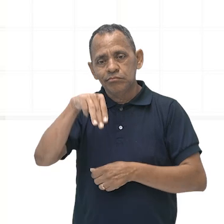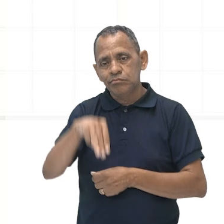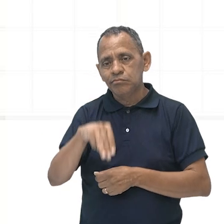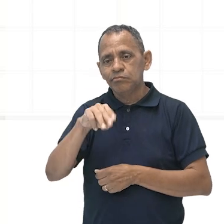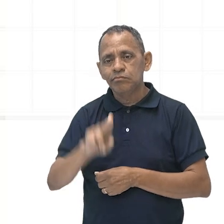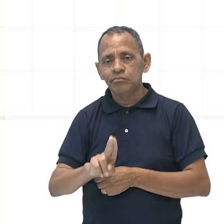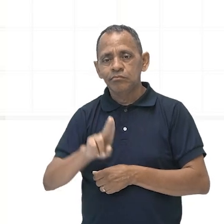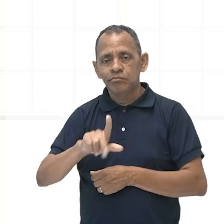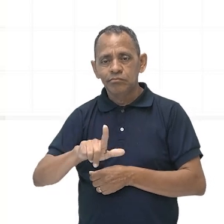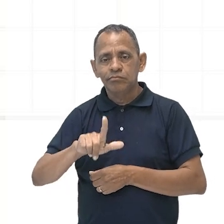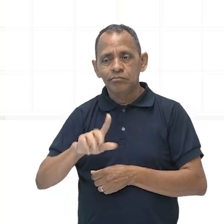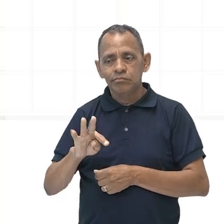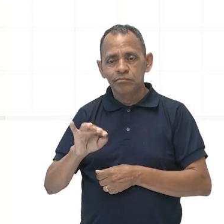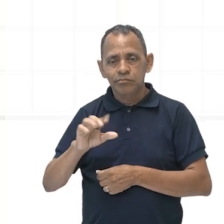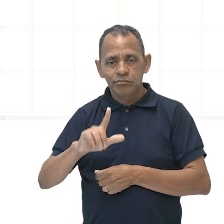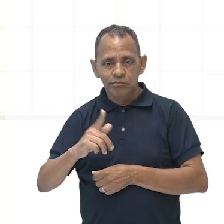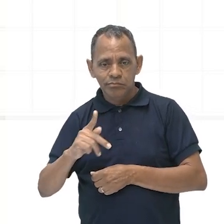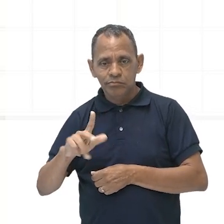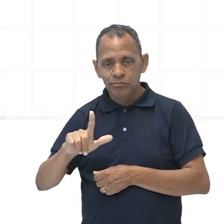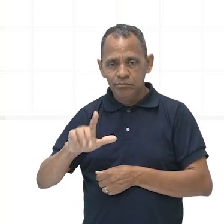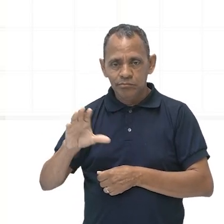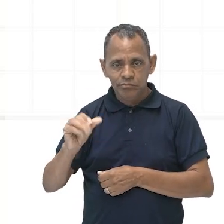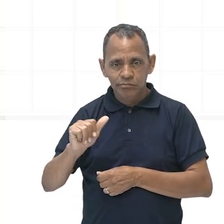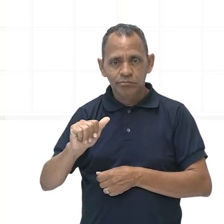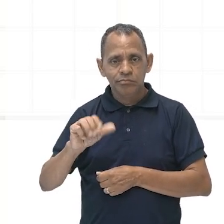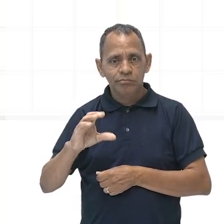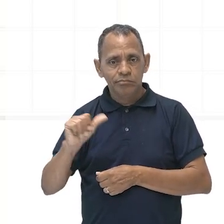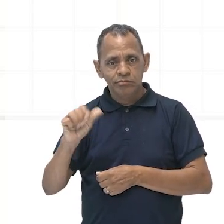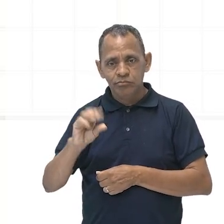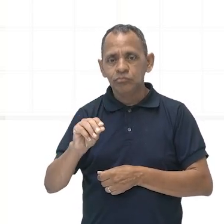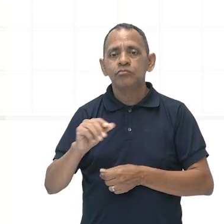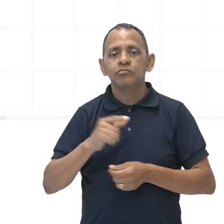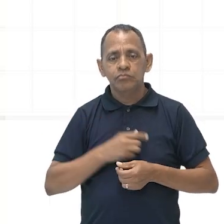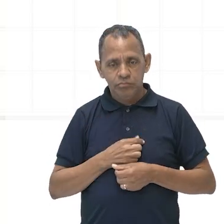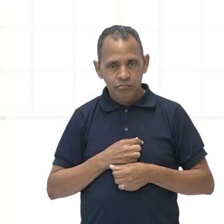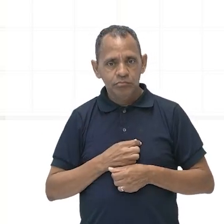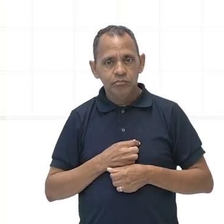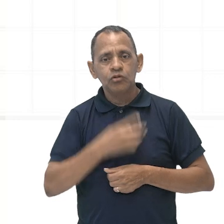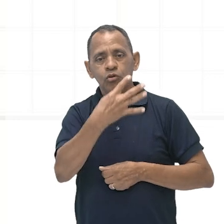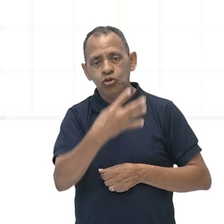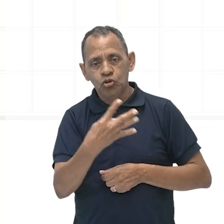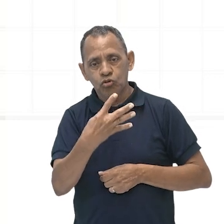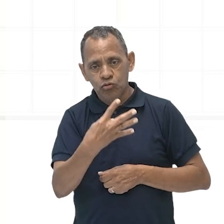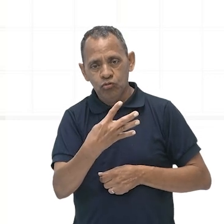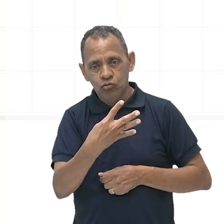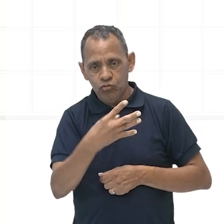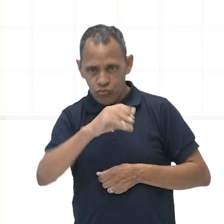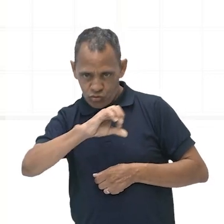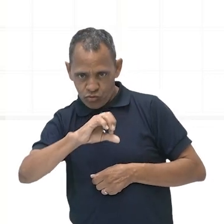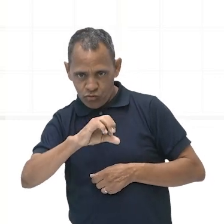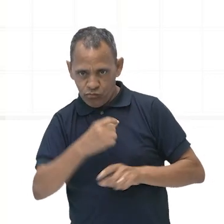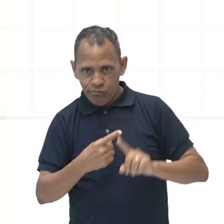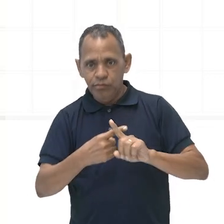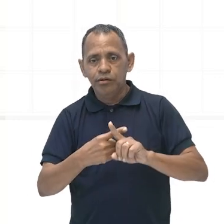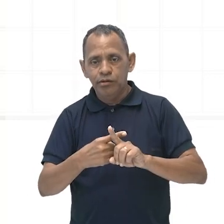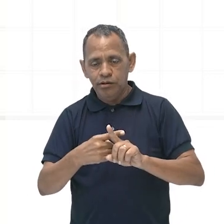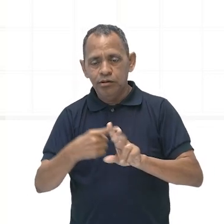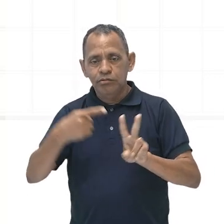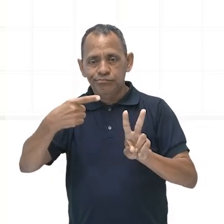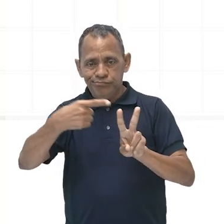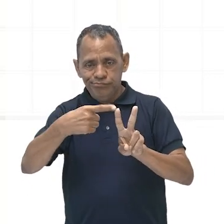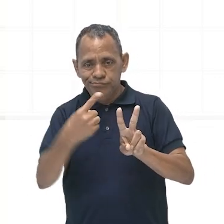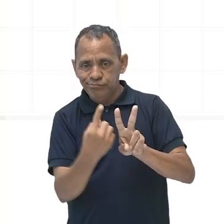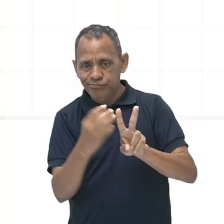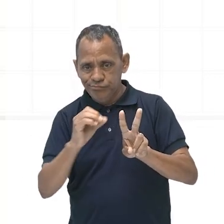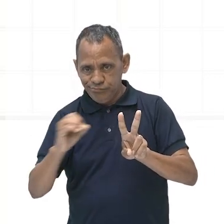vou separar os radicais. Vai ficar 49 vezes raiz quadrada de 100. E aqui eu sei determinar